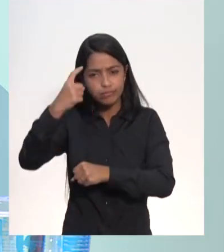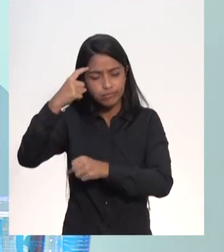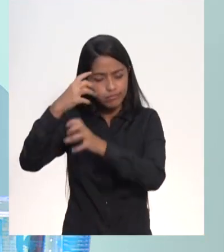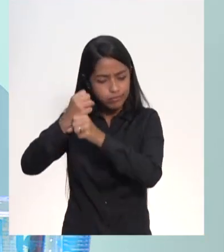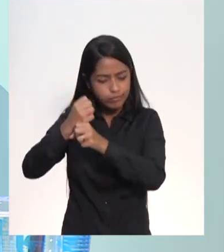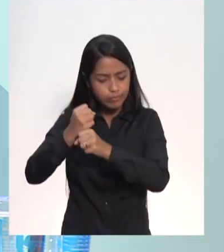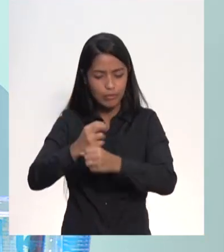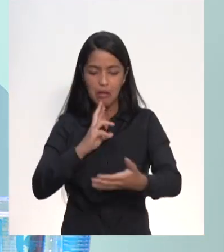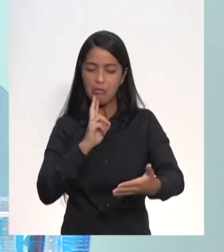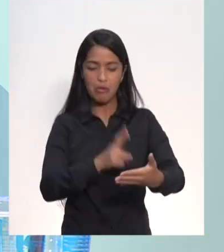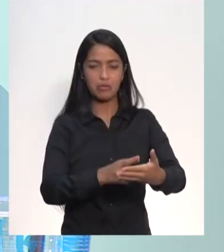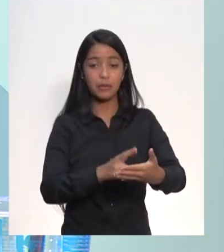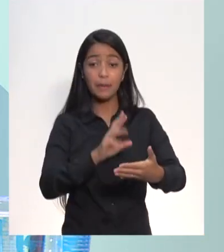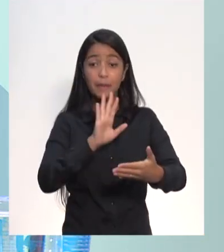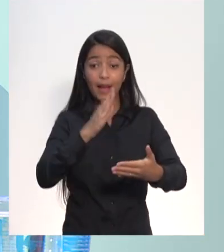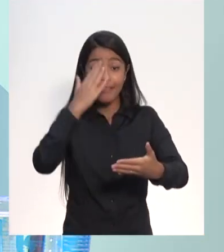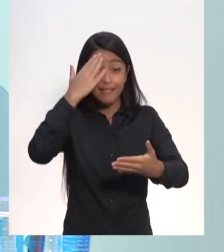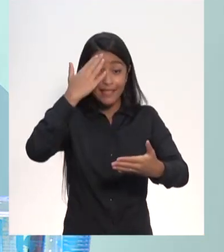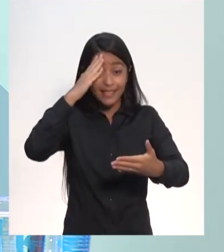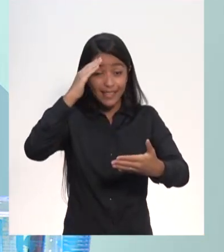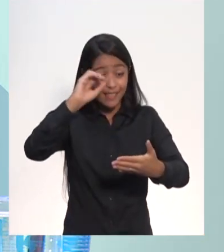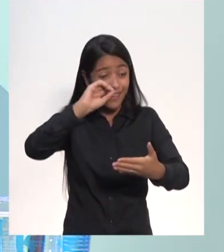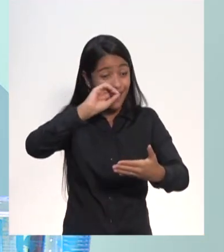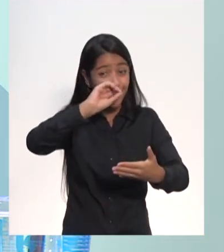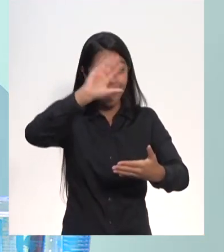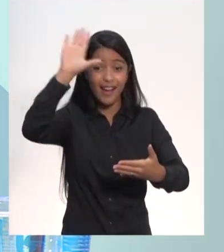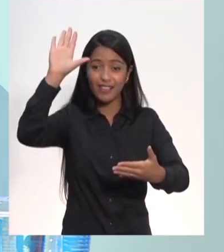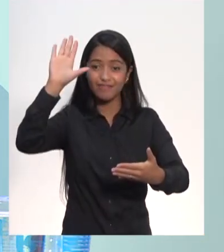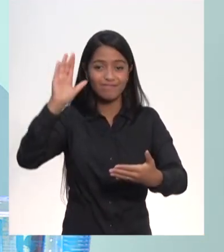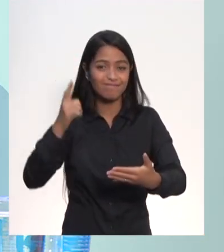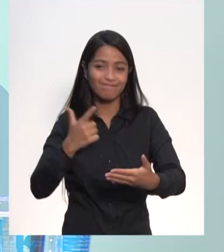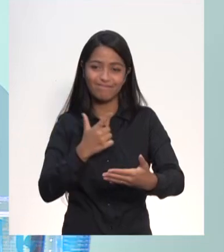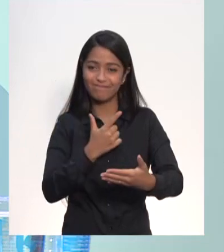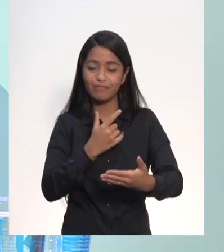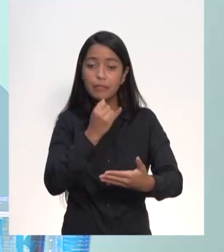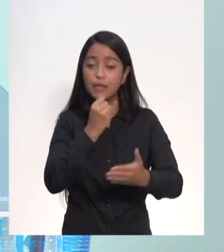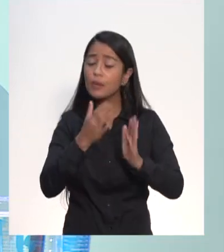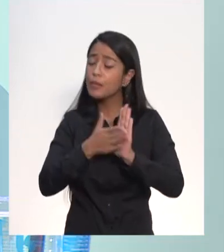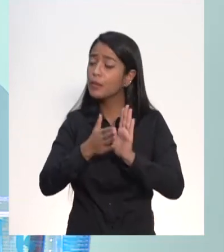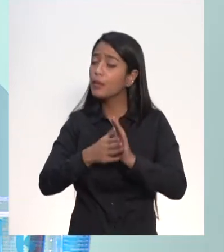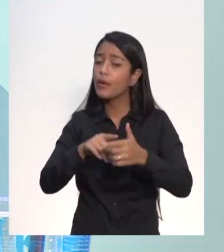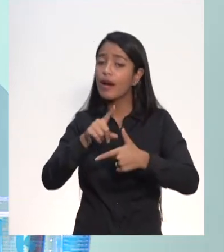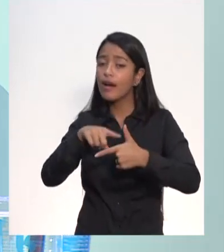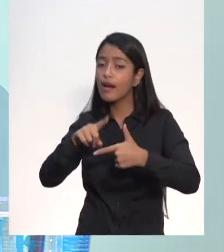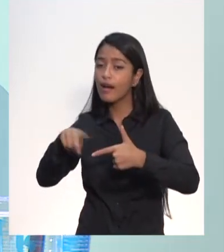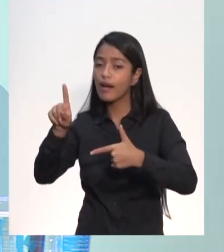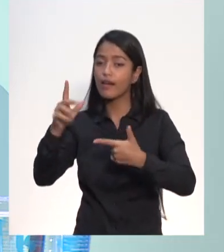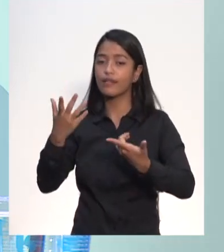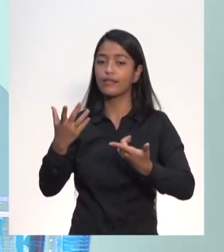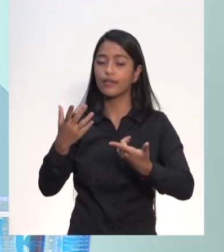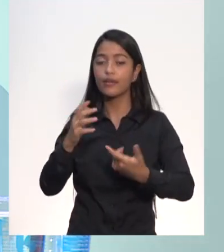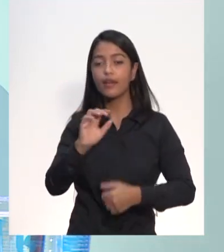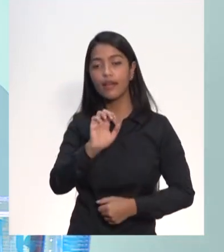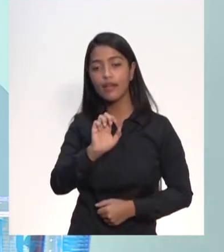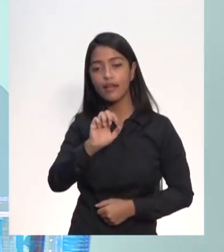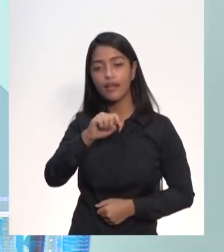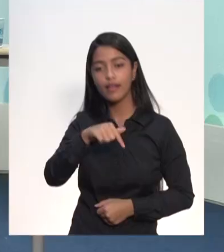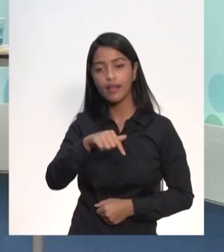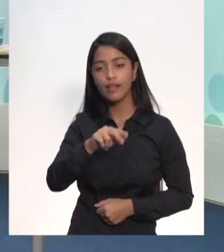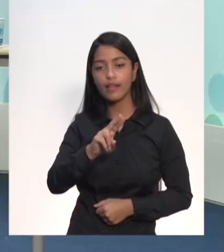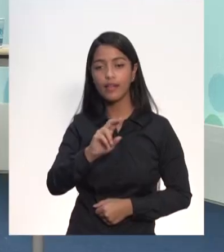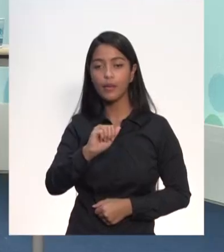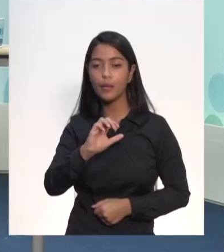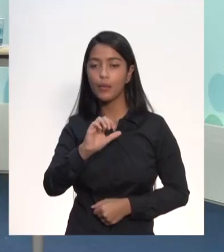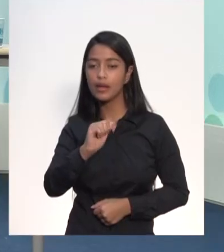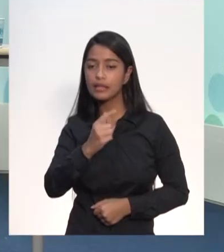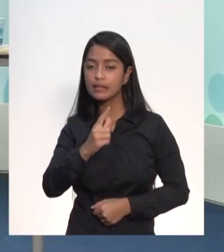entende por que você está propondo ali uma interpretação de gráfico, por que você está propondo a utilização de uma equação. Então, você, primeiro, respeitar o trabalho